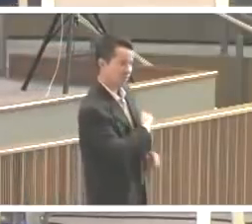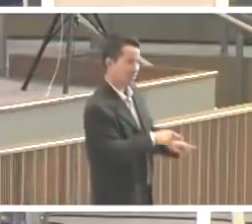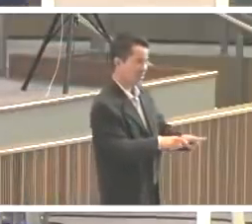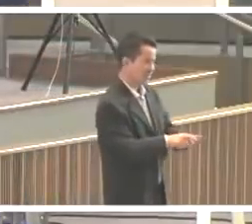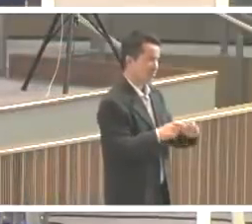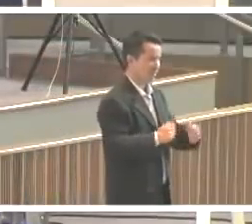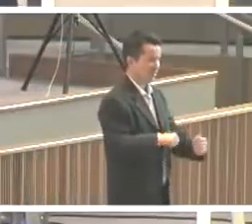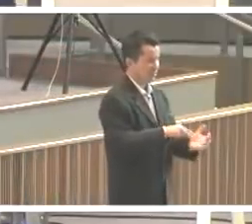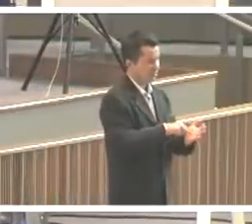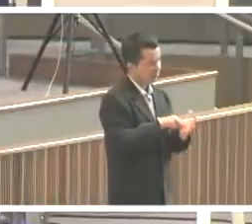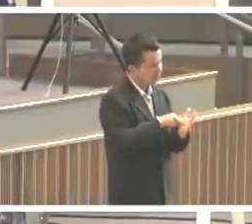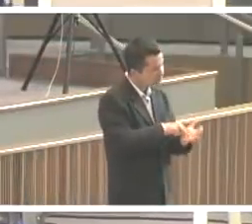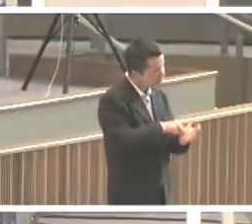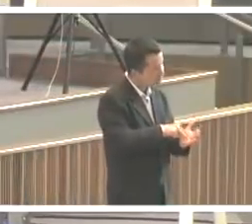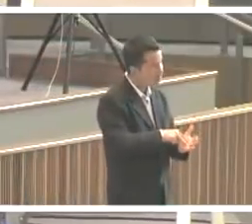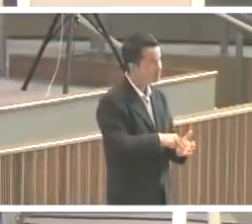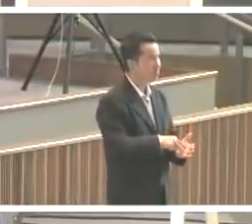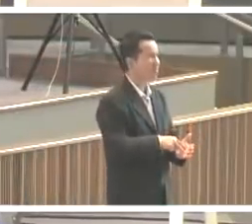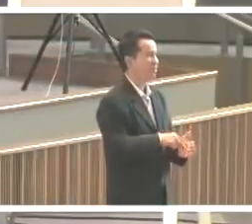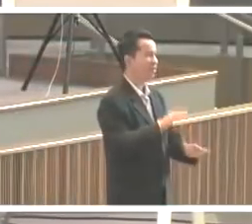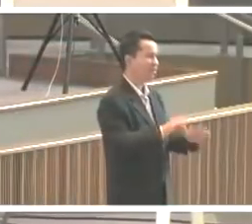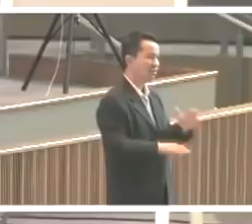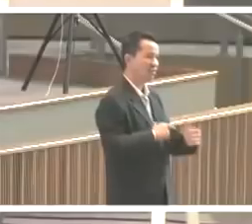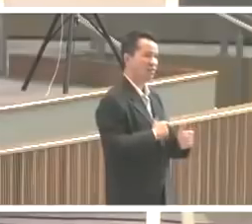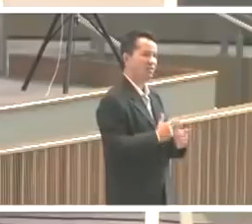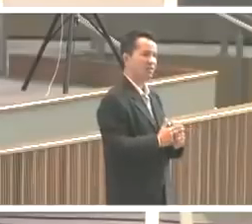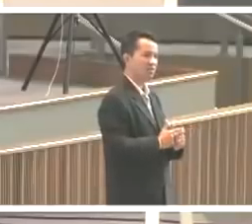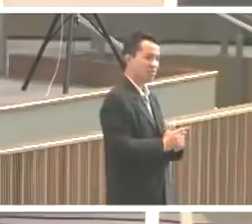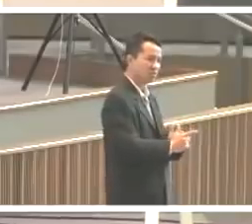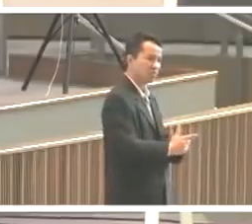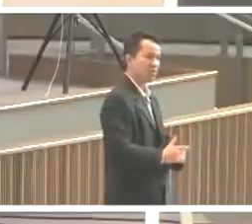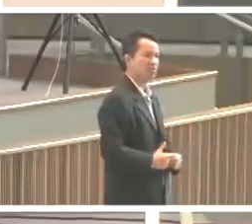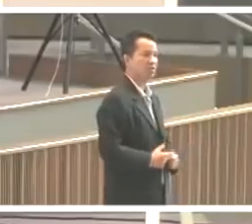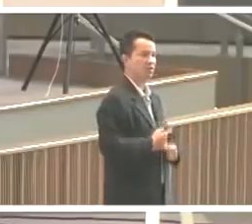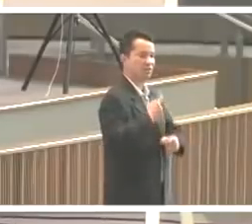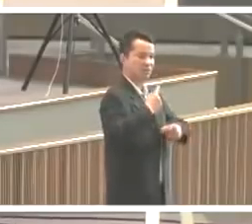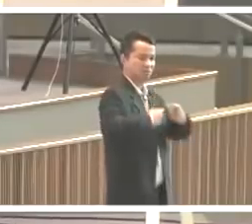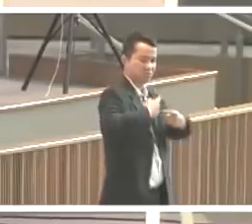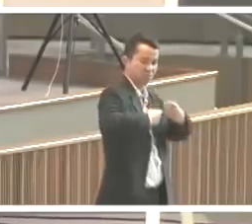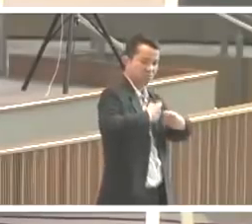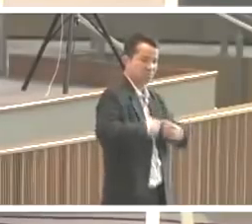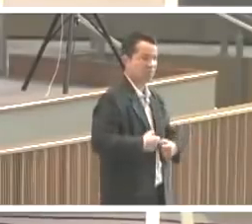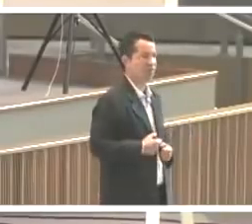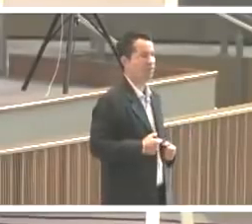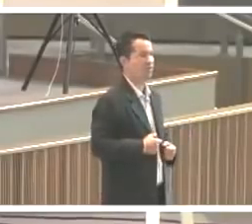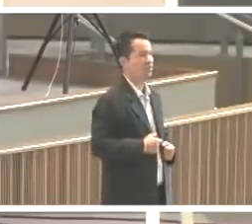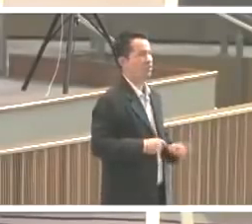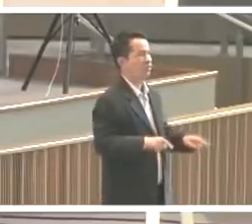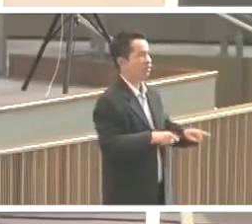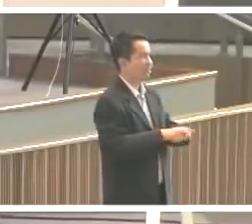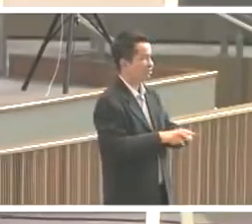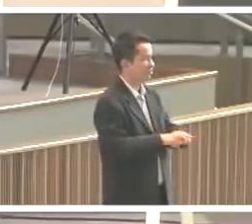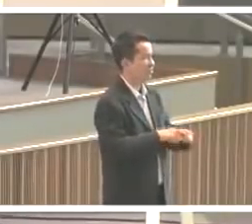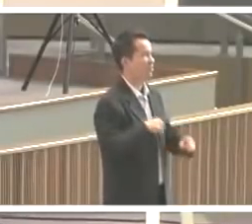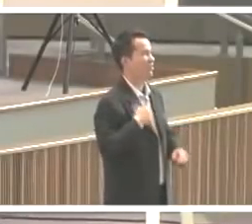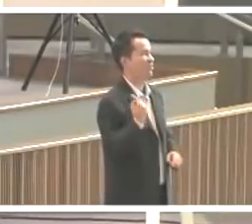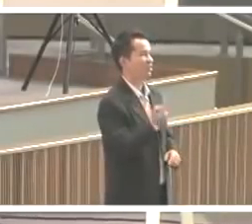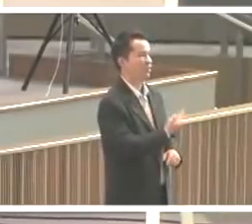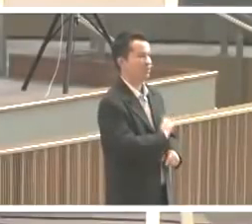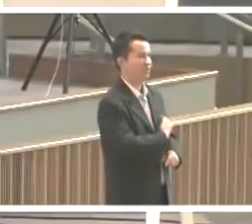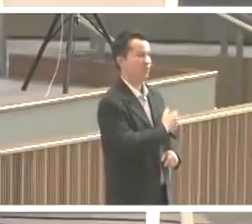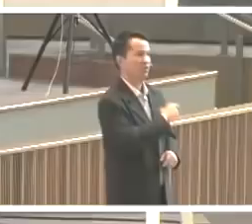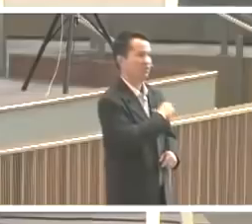E aí vieram os problemas, as lutas, e gente, os problemas e as lutas às vezes são imensos e às vezes são